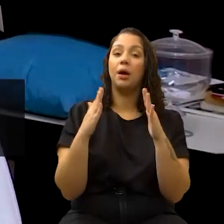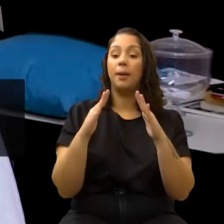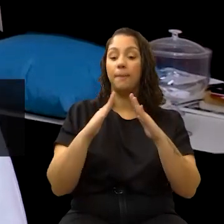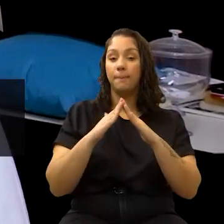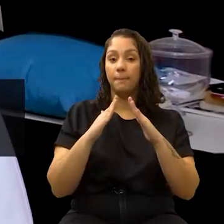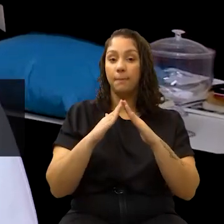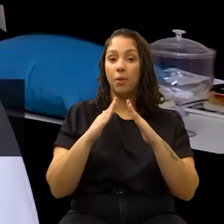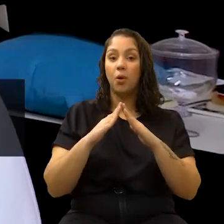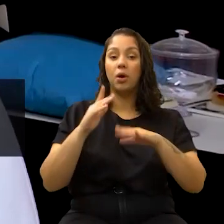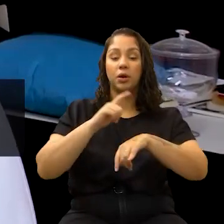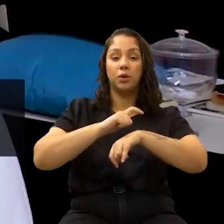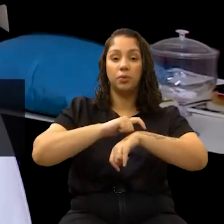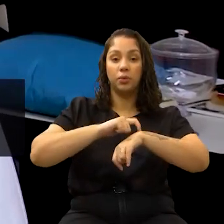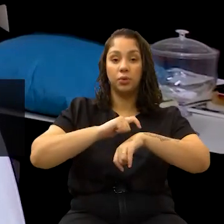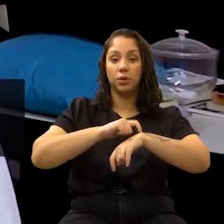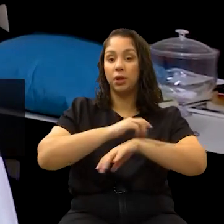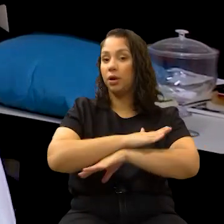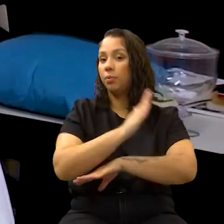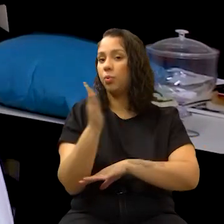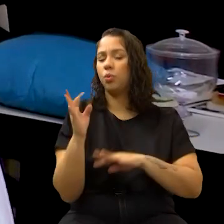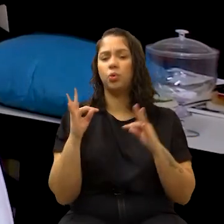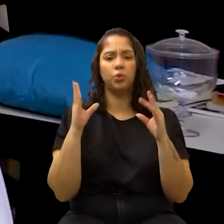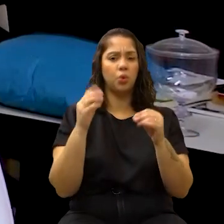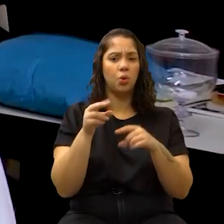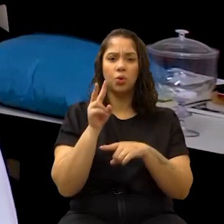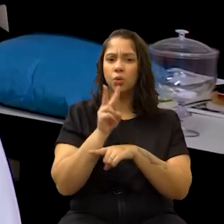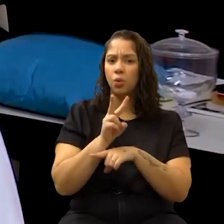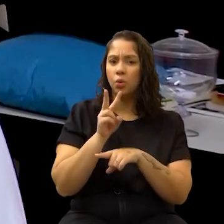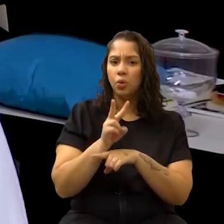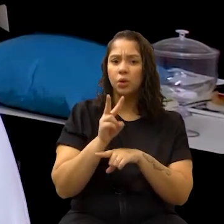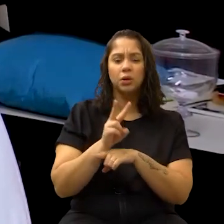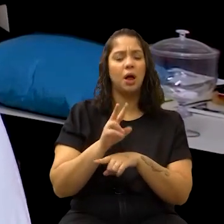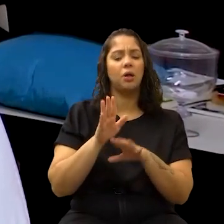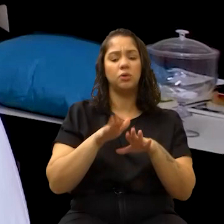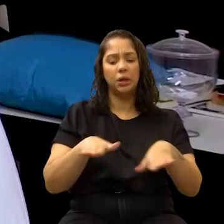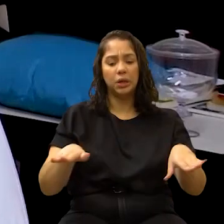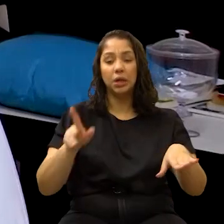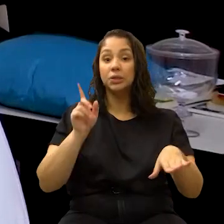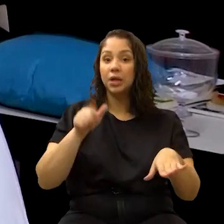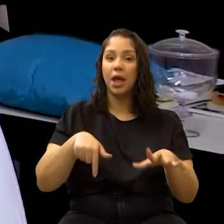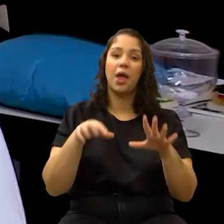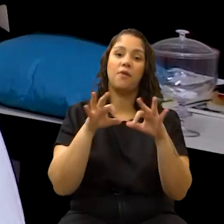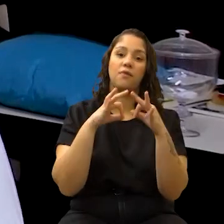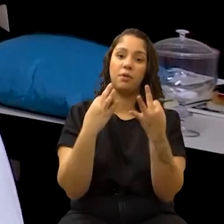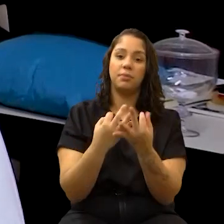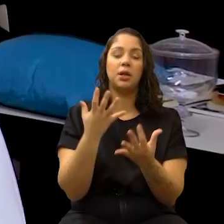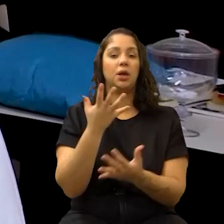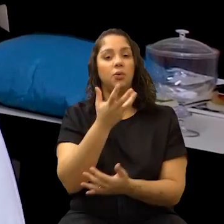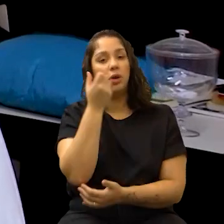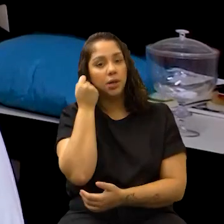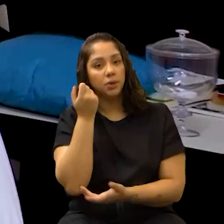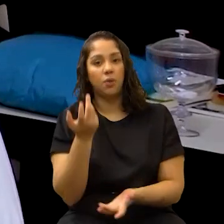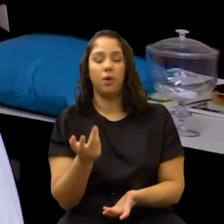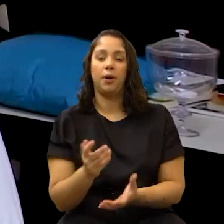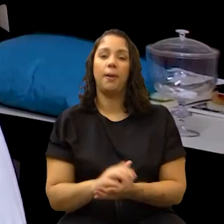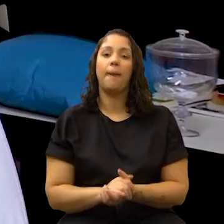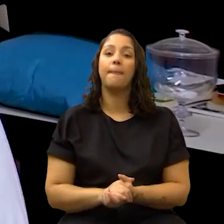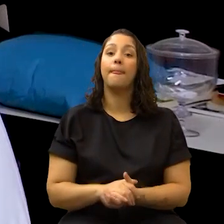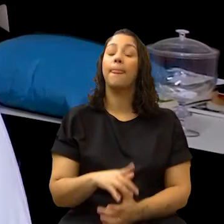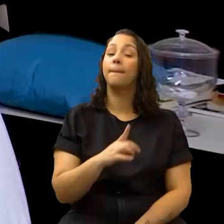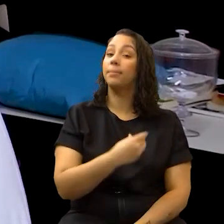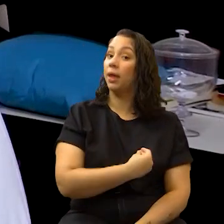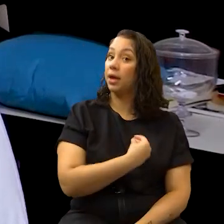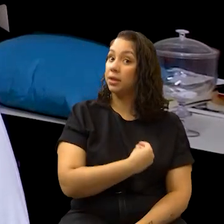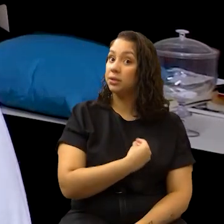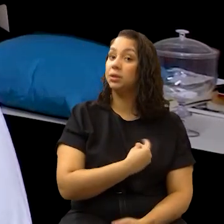com essas famílias em tempo integral, né? Então, todo o cuidado, né, integral da criança é realizado pela família acolhedora,